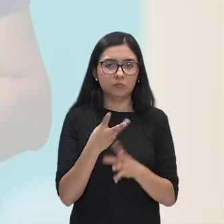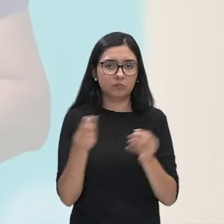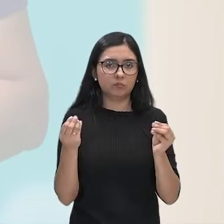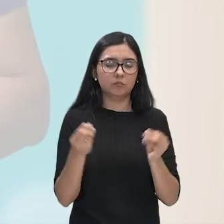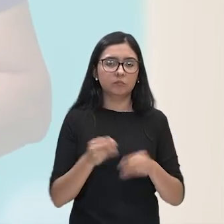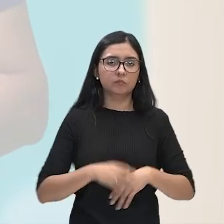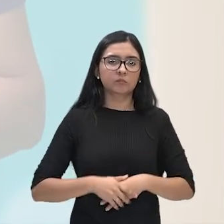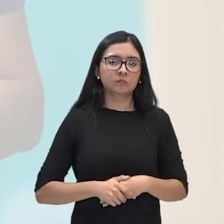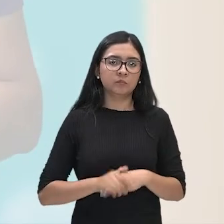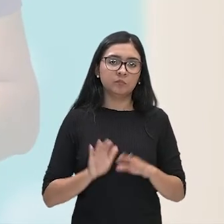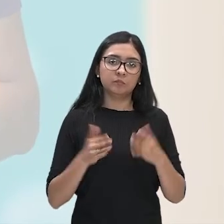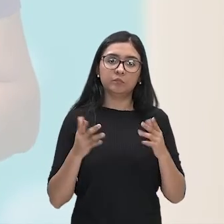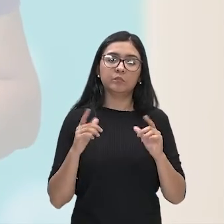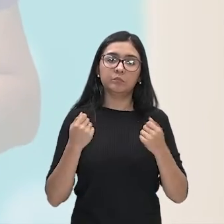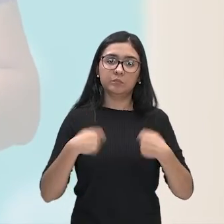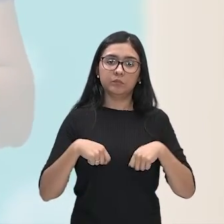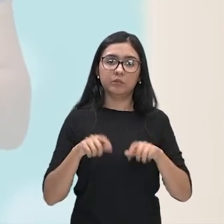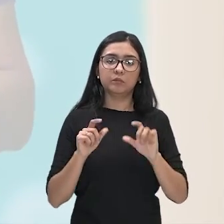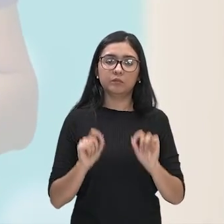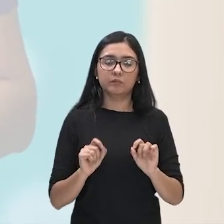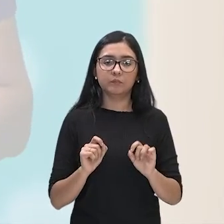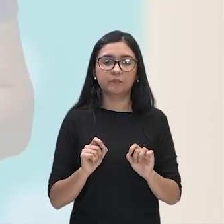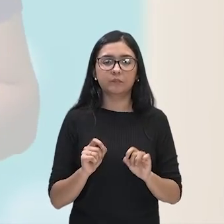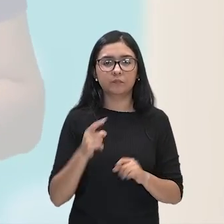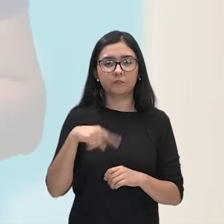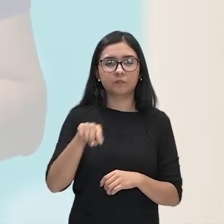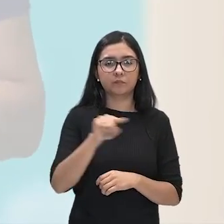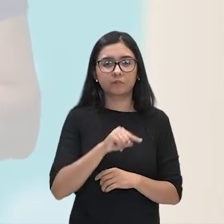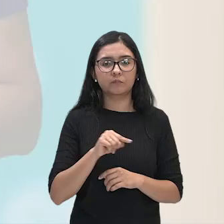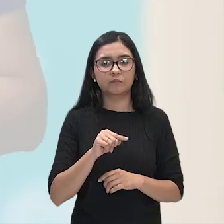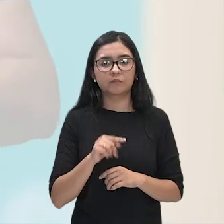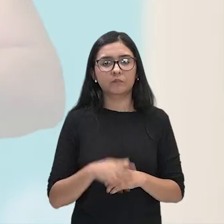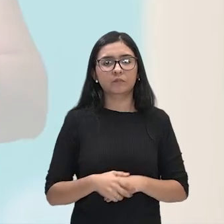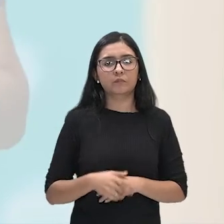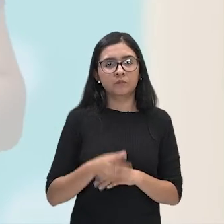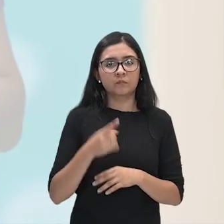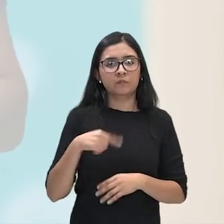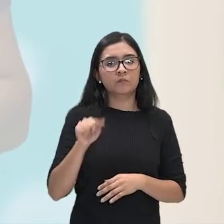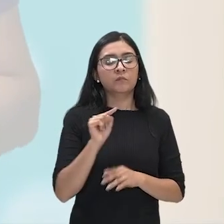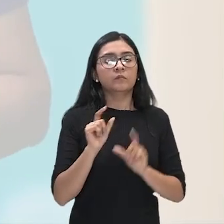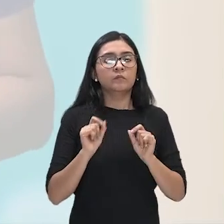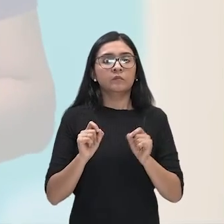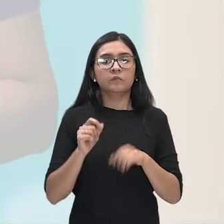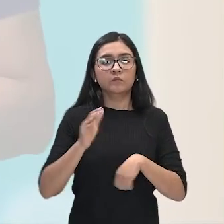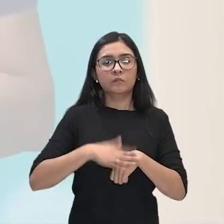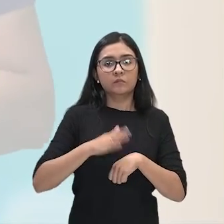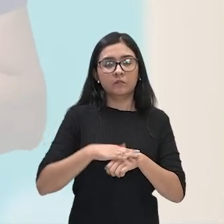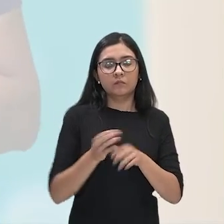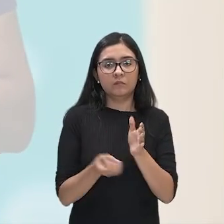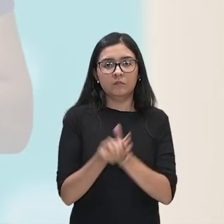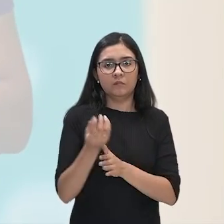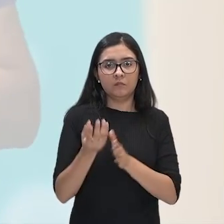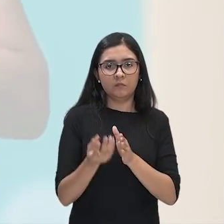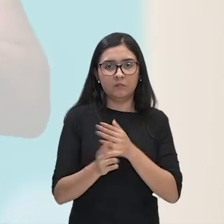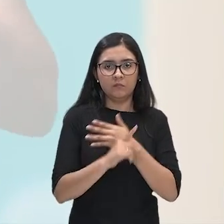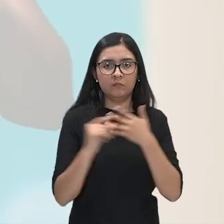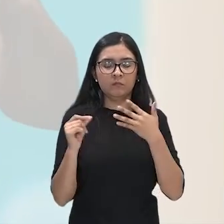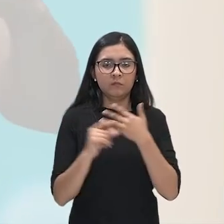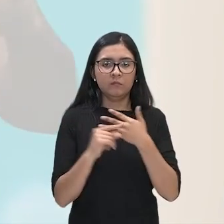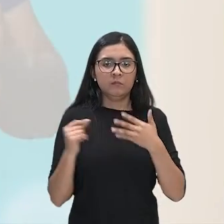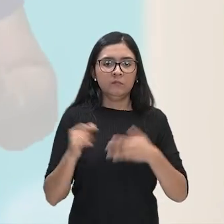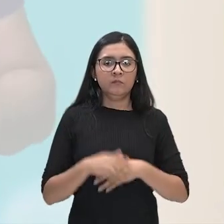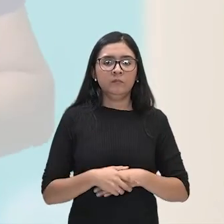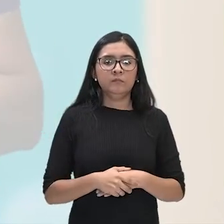Então, você precisa, quando eu falo você, eu estou falando da pessoa que produz, né? Então, vamos ver agora como